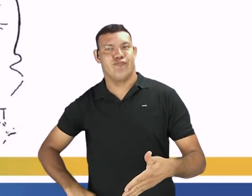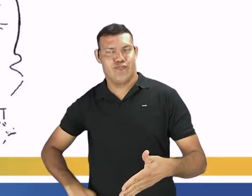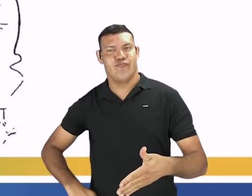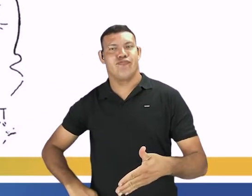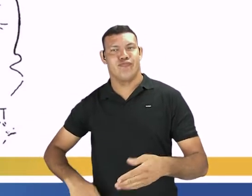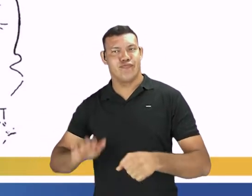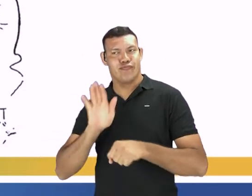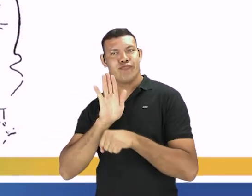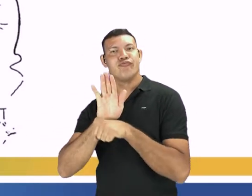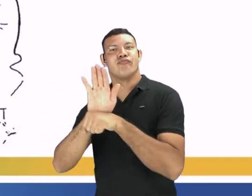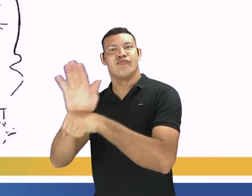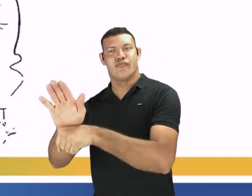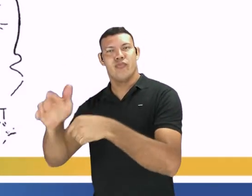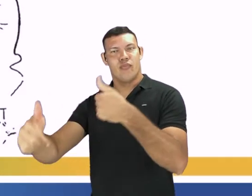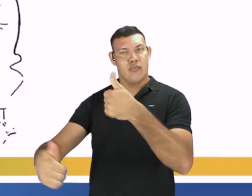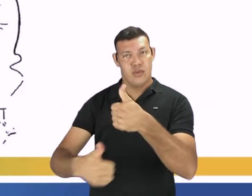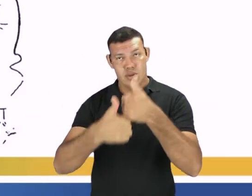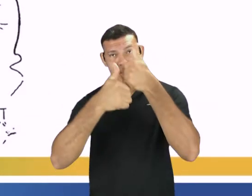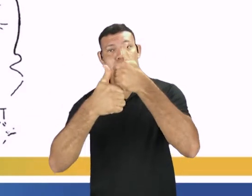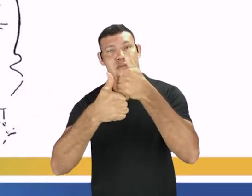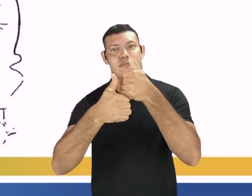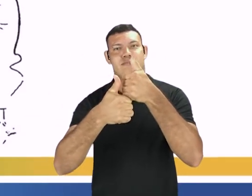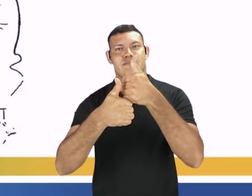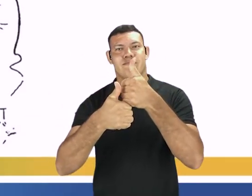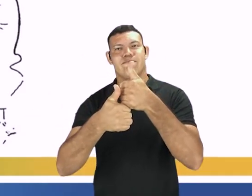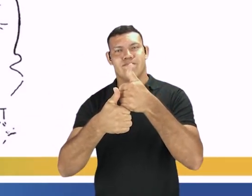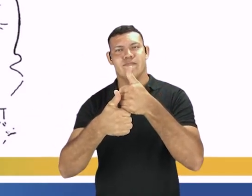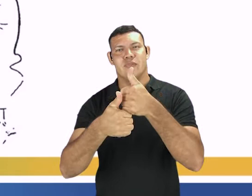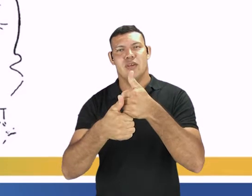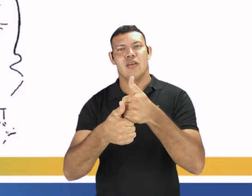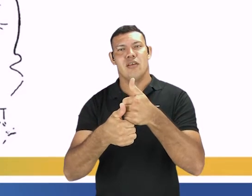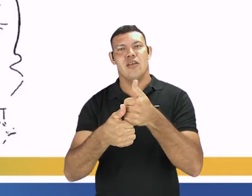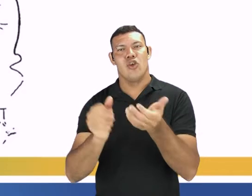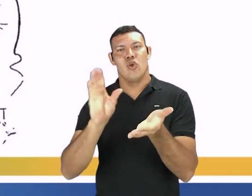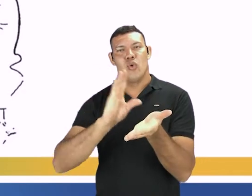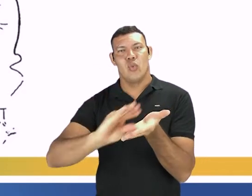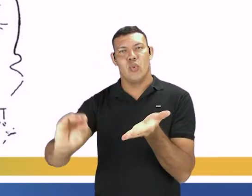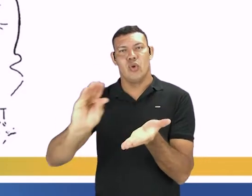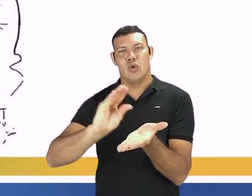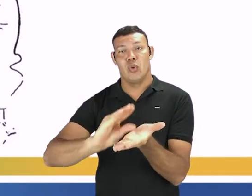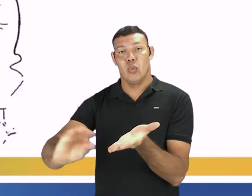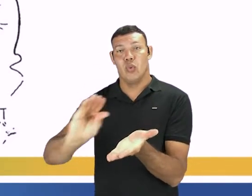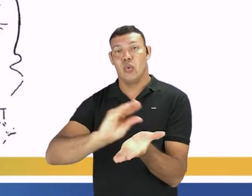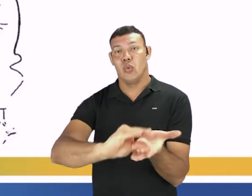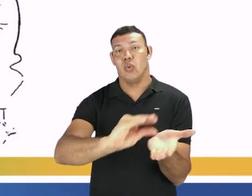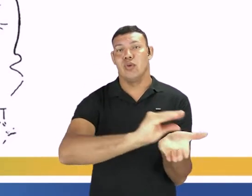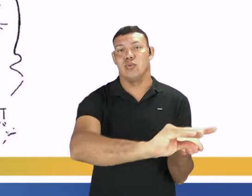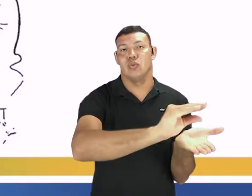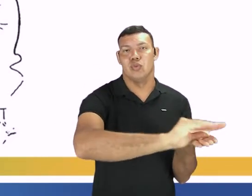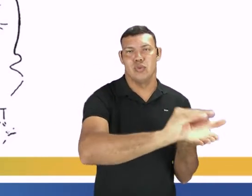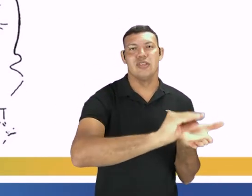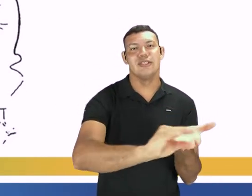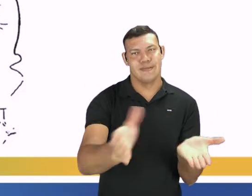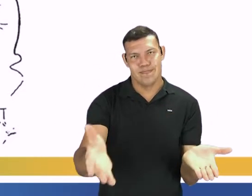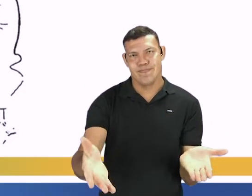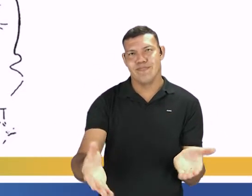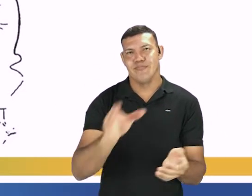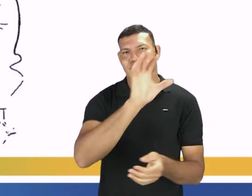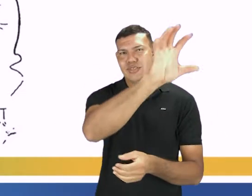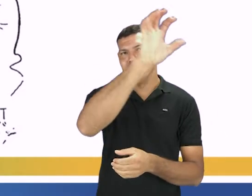o apoio recebido dos coronéis, destinando verbas e favores para as áreas de influência de